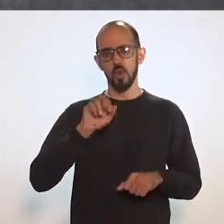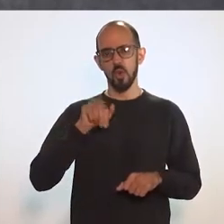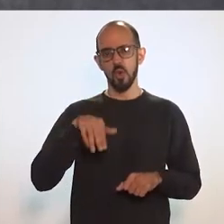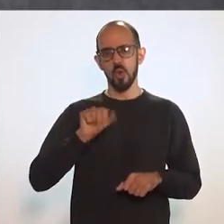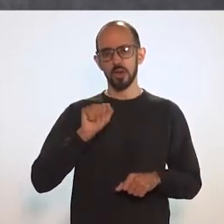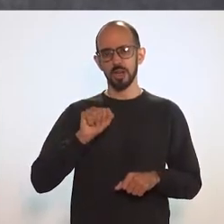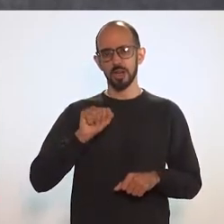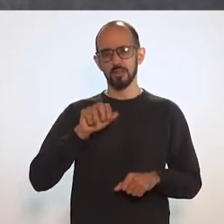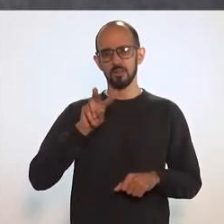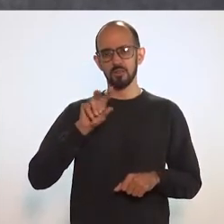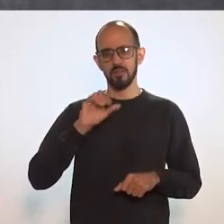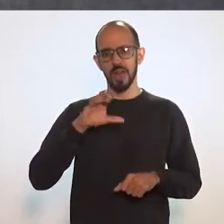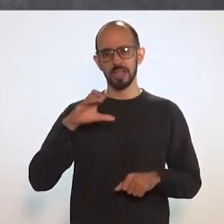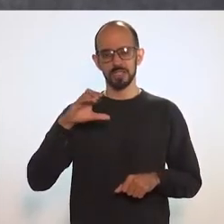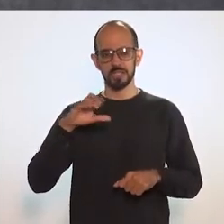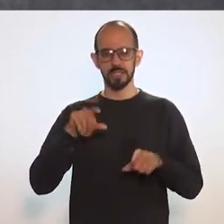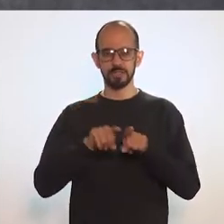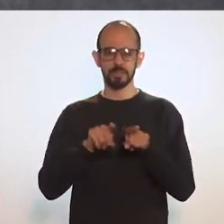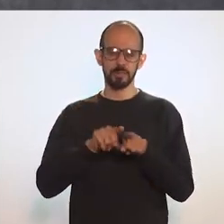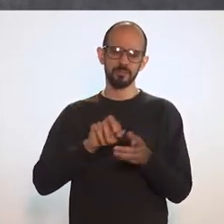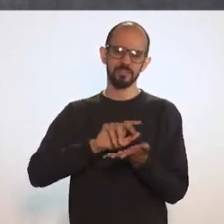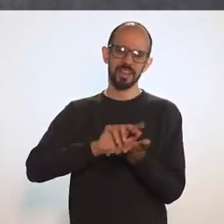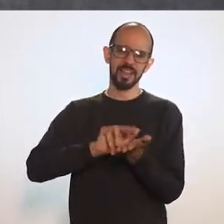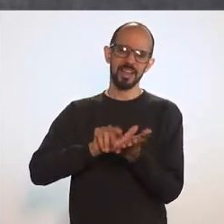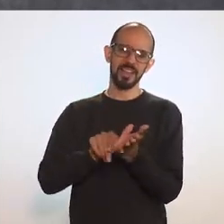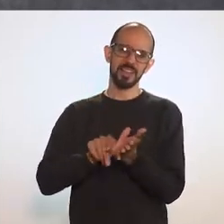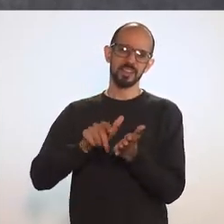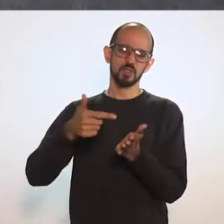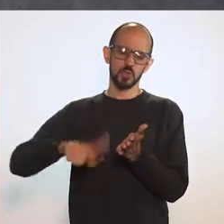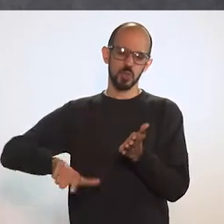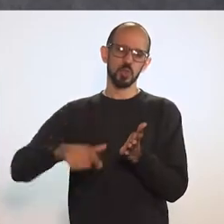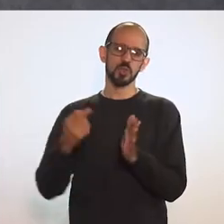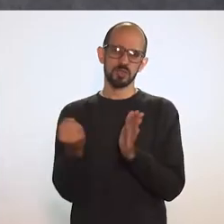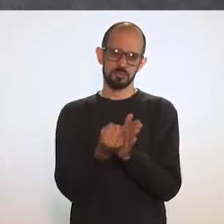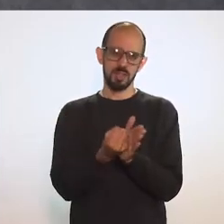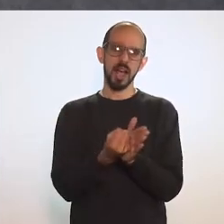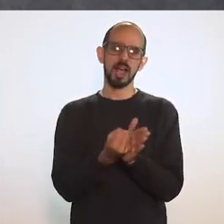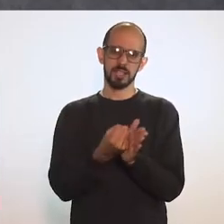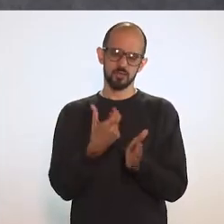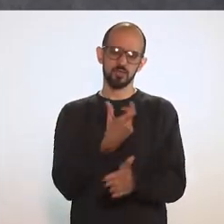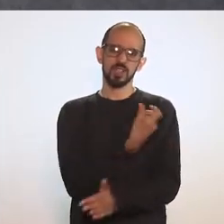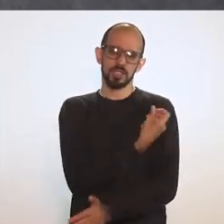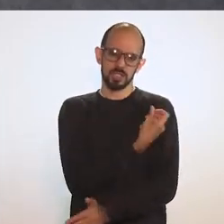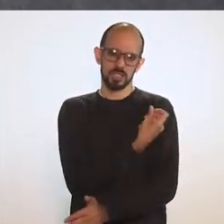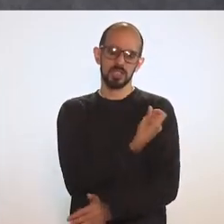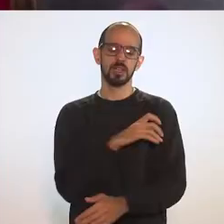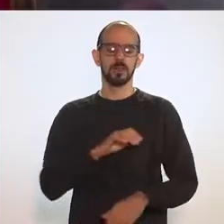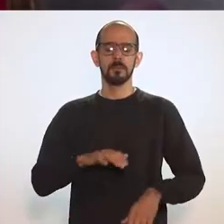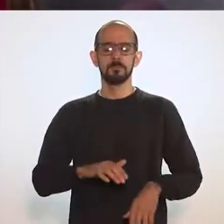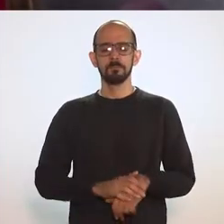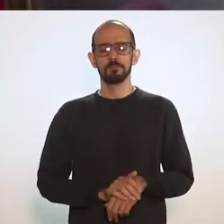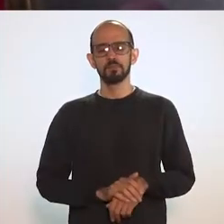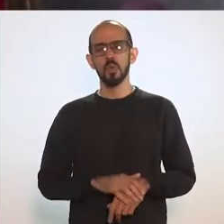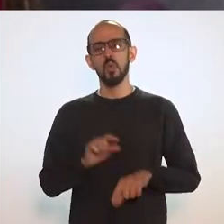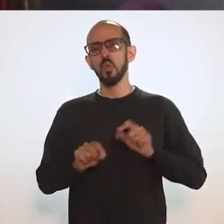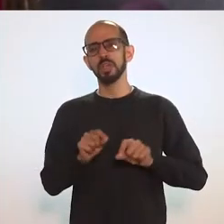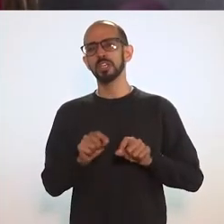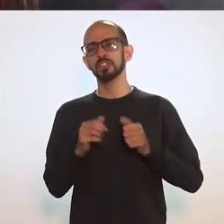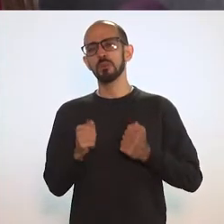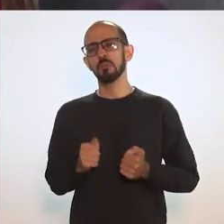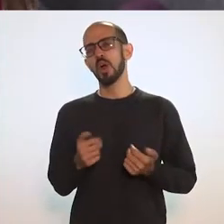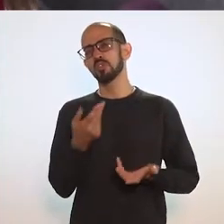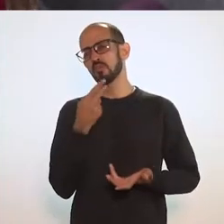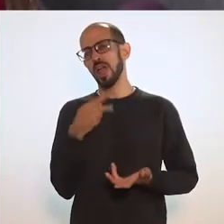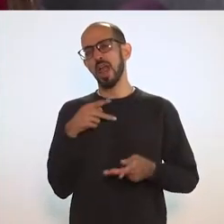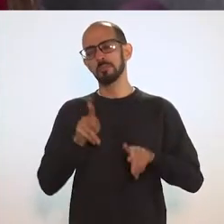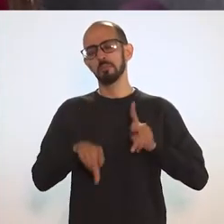em AstraZeneca, Sputnik, Janssen, uma série de vacinas. O que a gente poderia dizer para